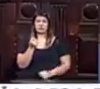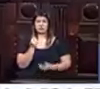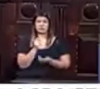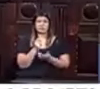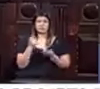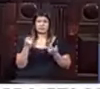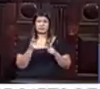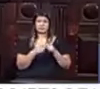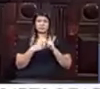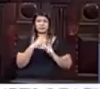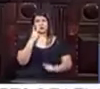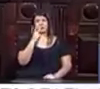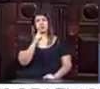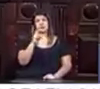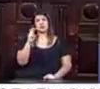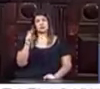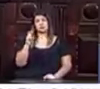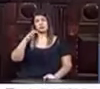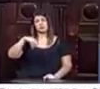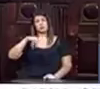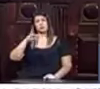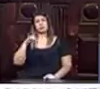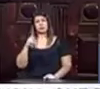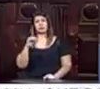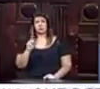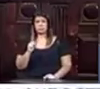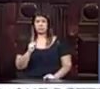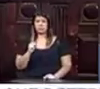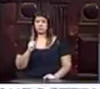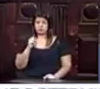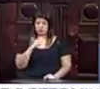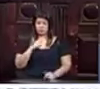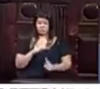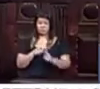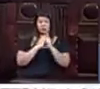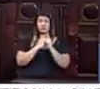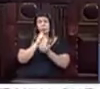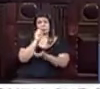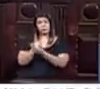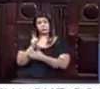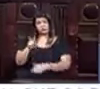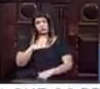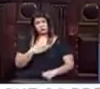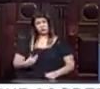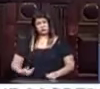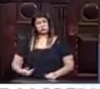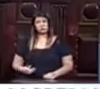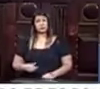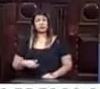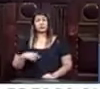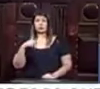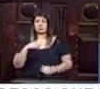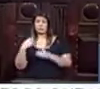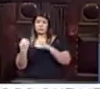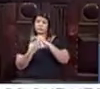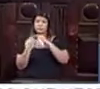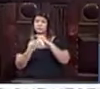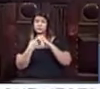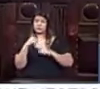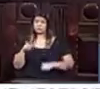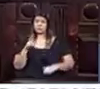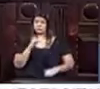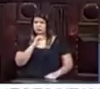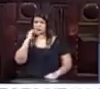a Light deve 555 milhões. Esse mesmo Estado que tem uma empresa dessa devendo 555 milhões da dívida ativa que